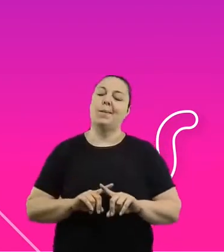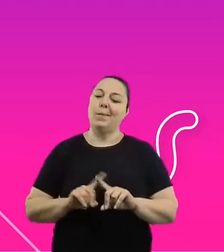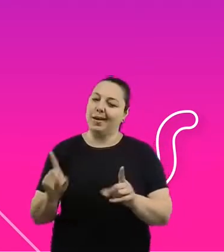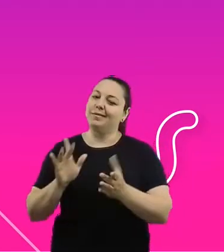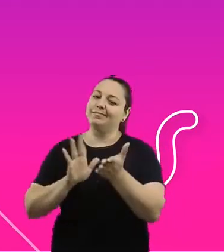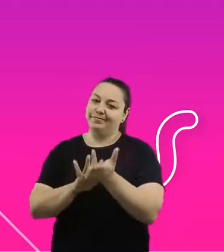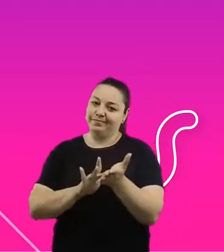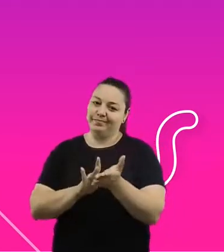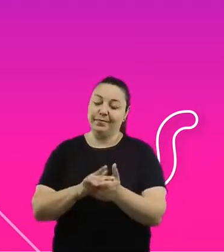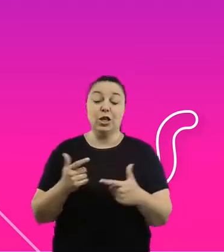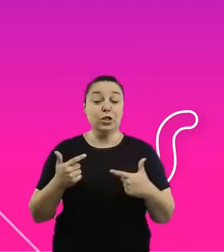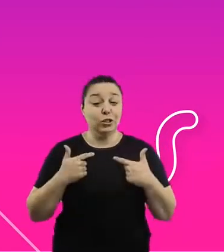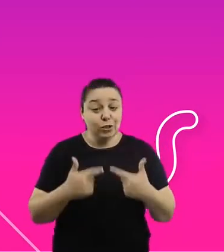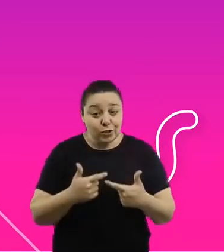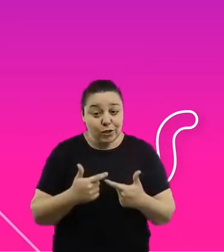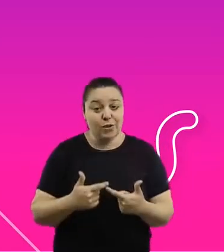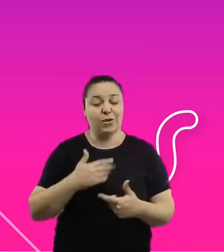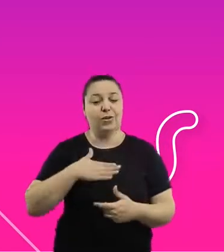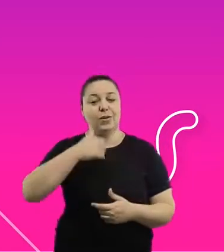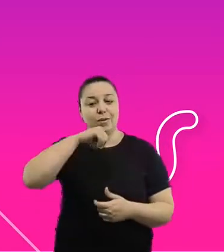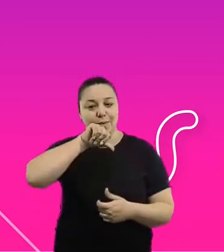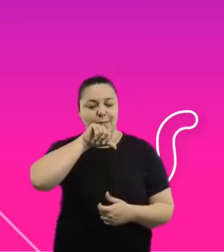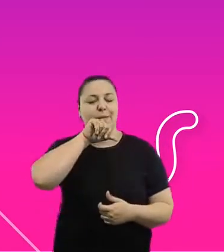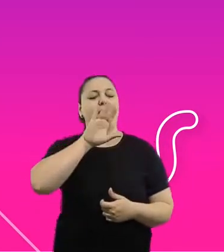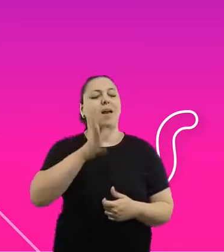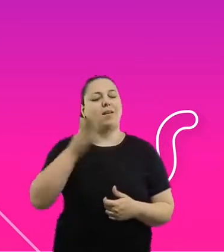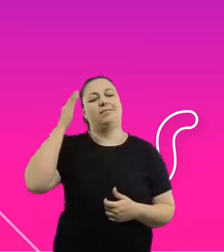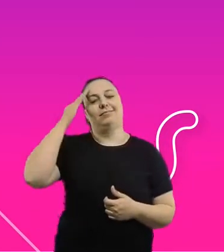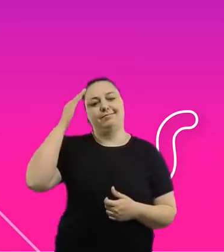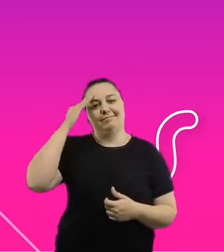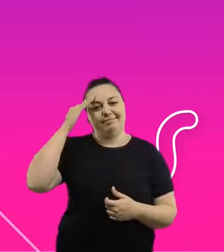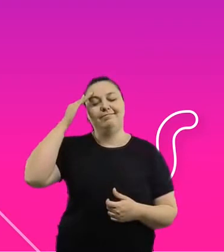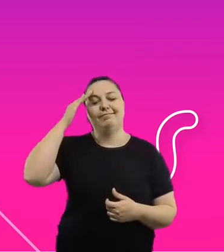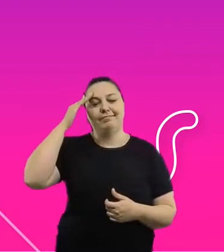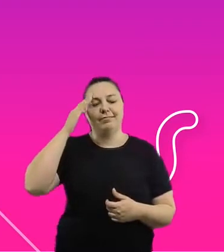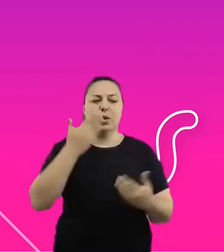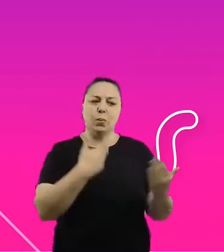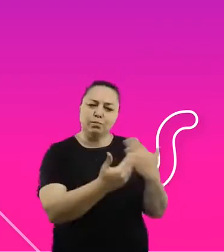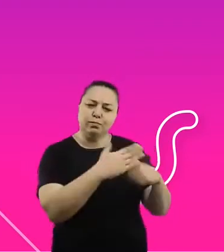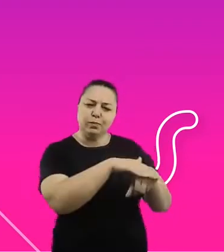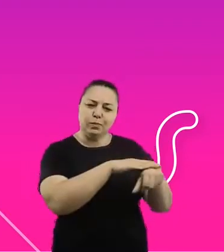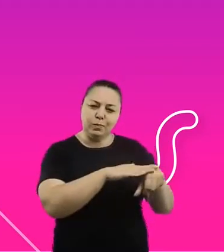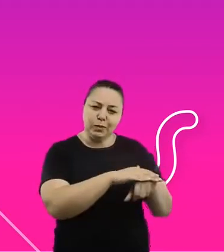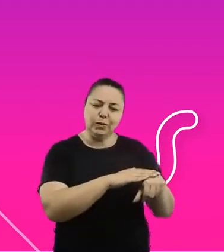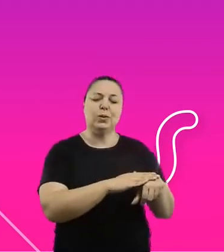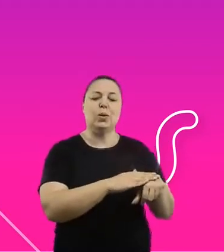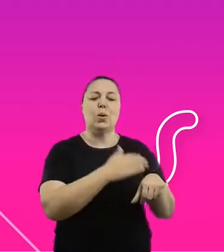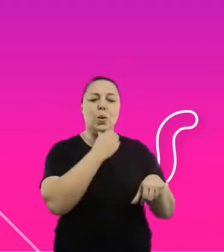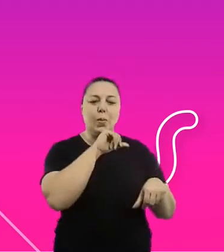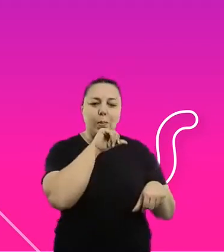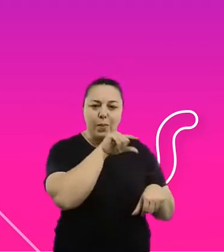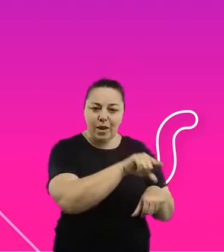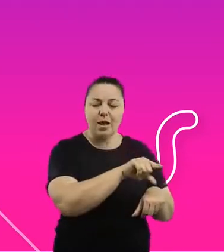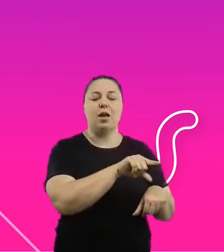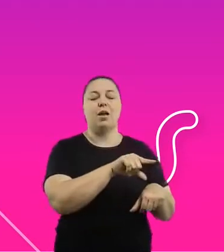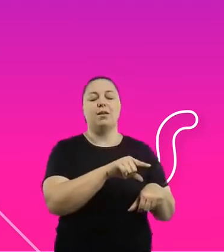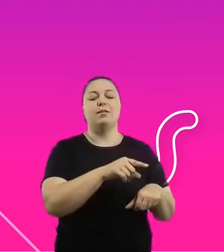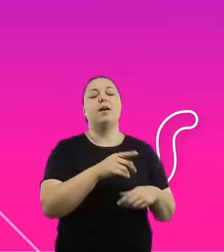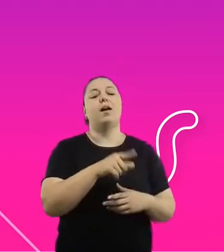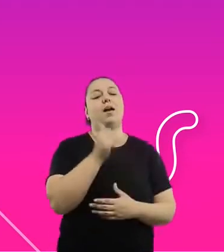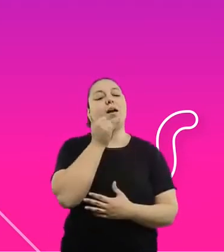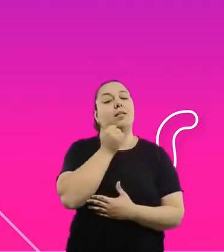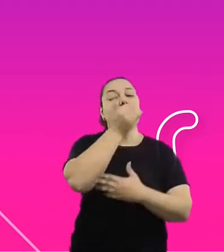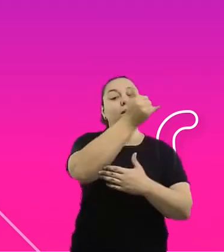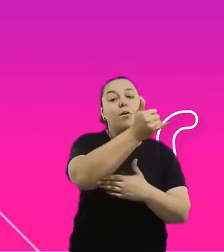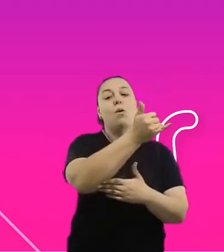falou com o meu pai em casa e ele, em paralelo, ligou para o banco de fato para fazer algumas perguntas. Enquanto